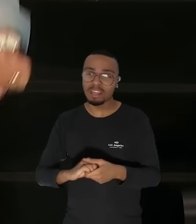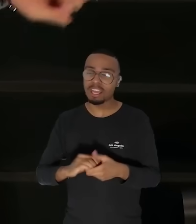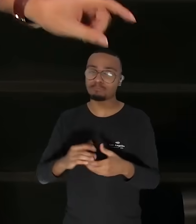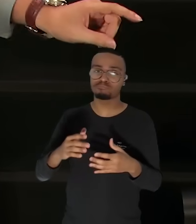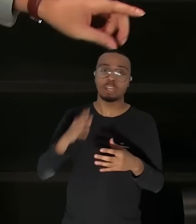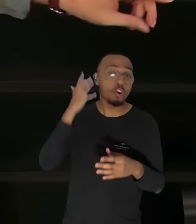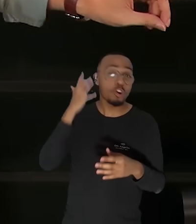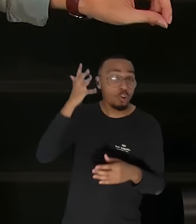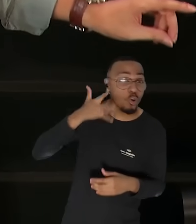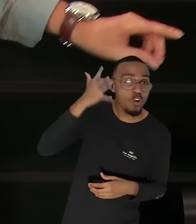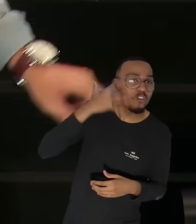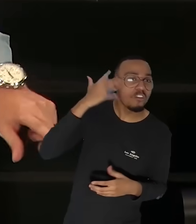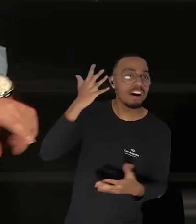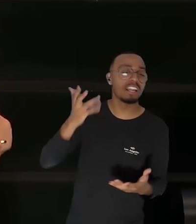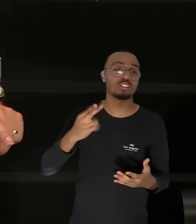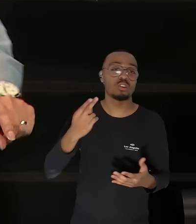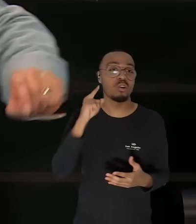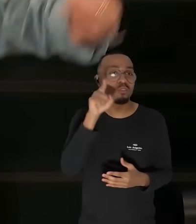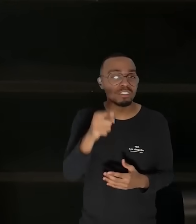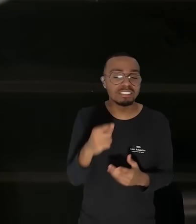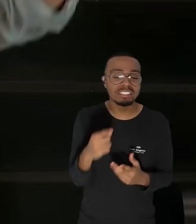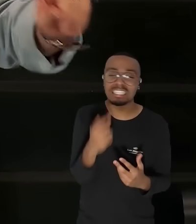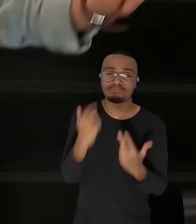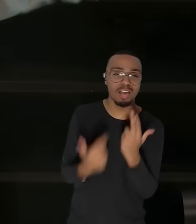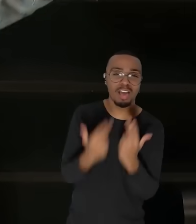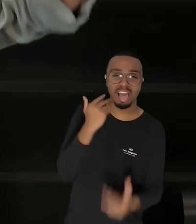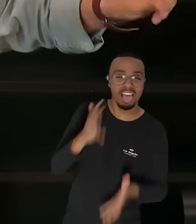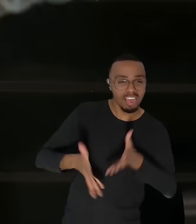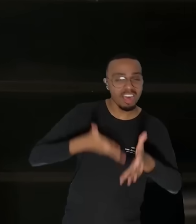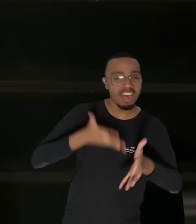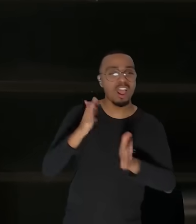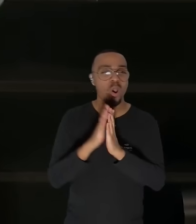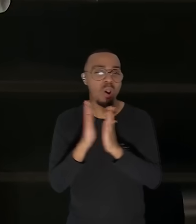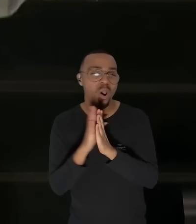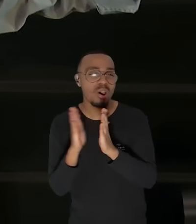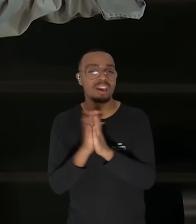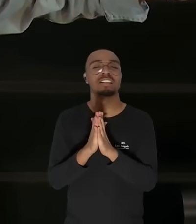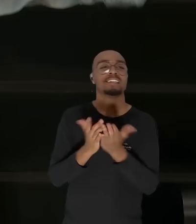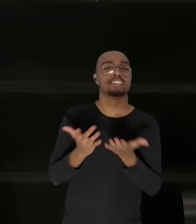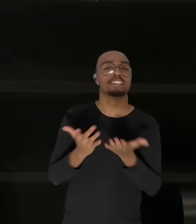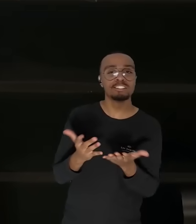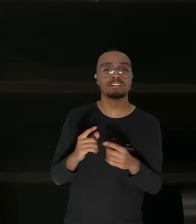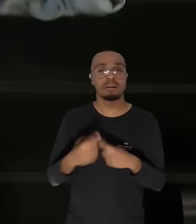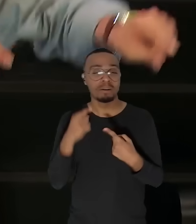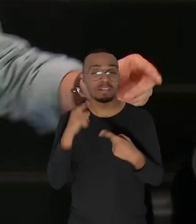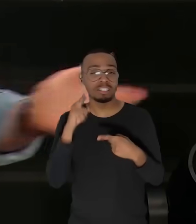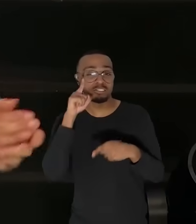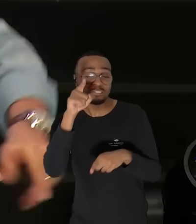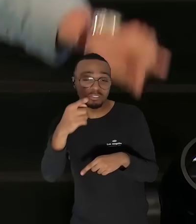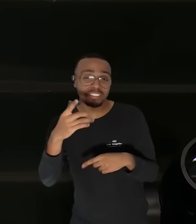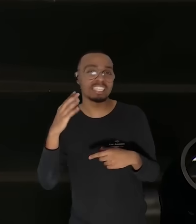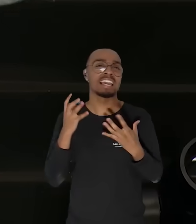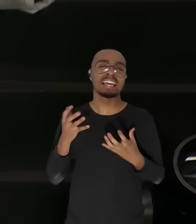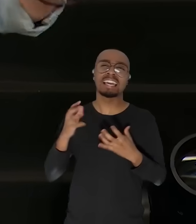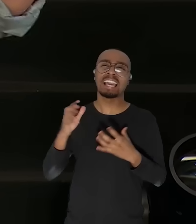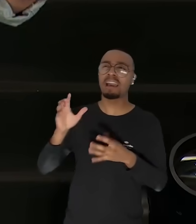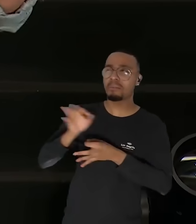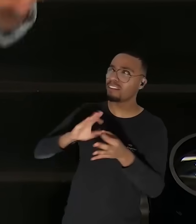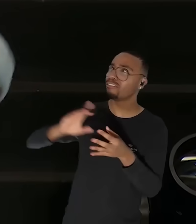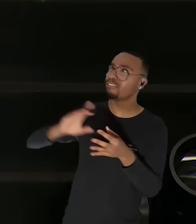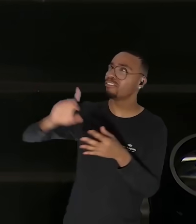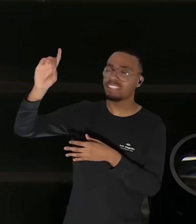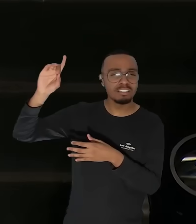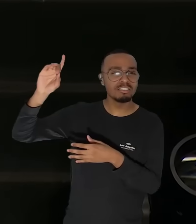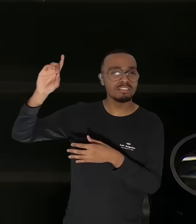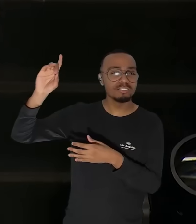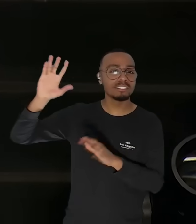dele quando você está rodopiando em língua estranha. Mas se você quer entender o melhor trabalho de Deus, olhe para os seus problemas, porque é de lá que ele vai